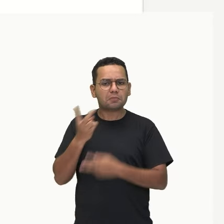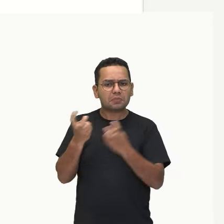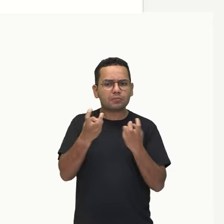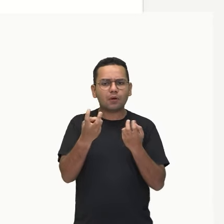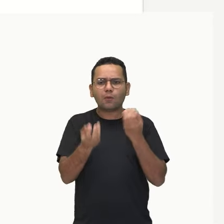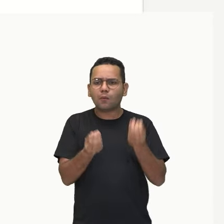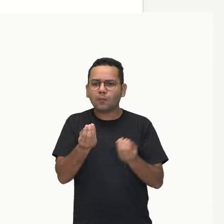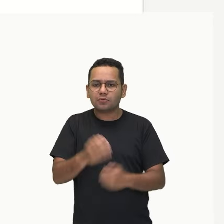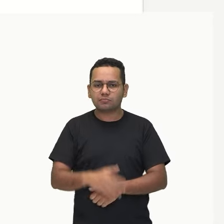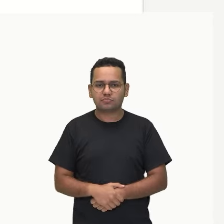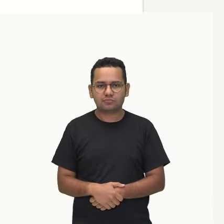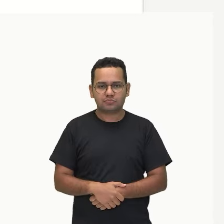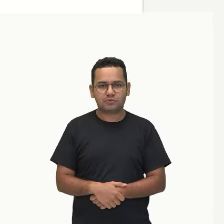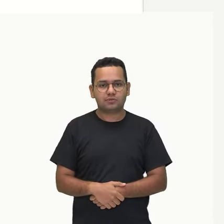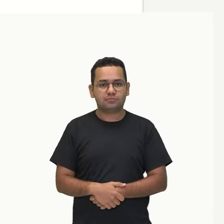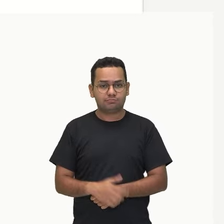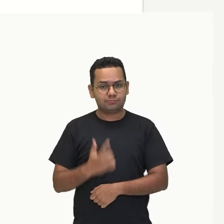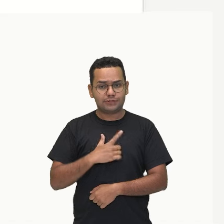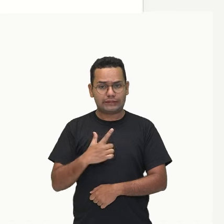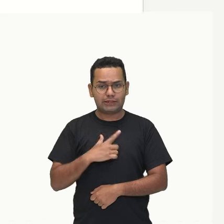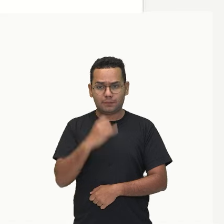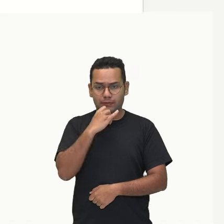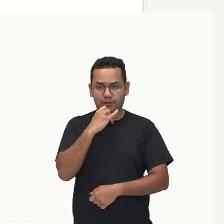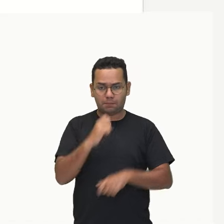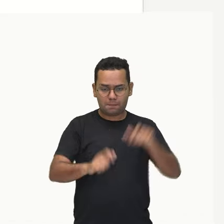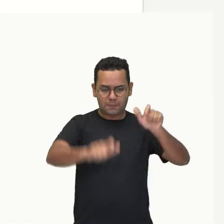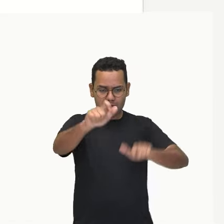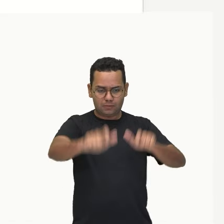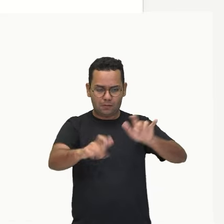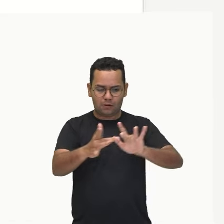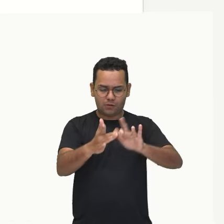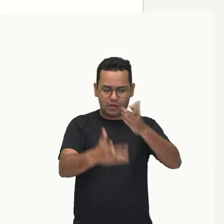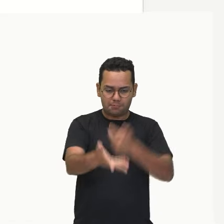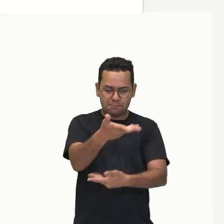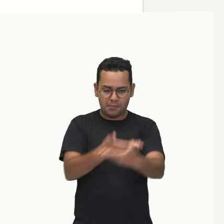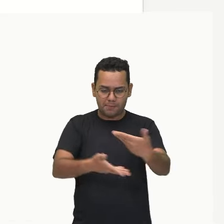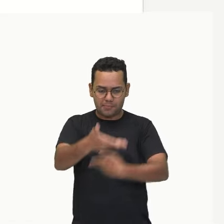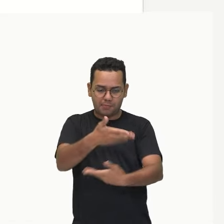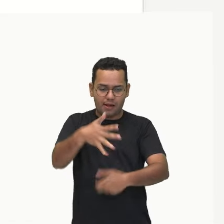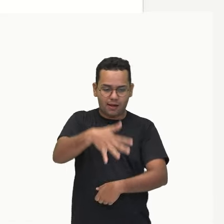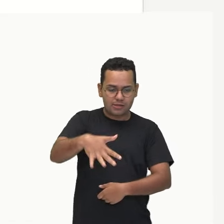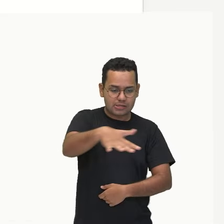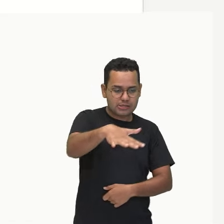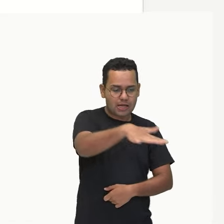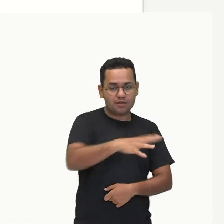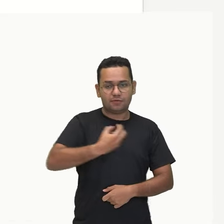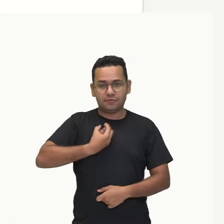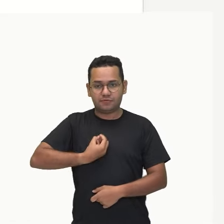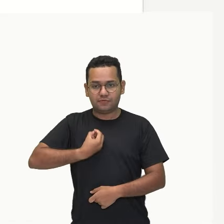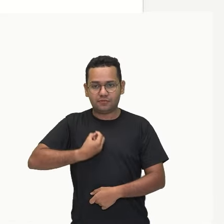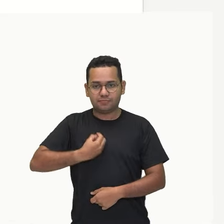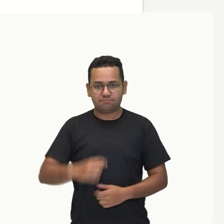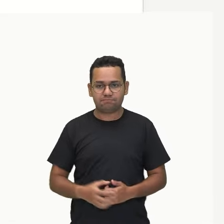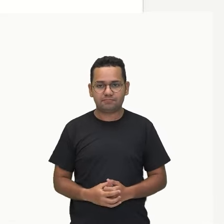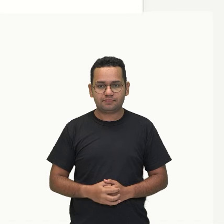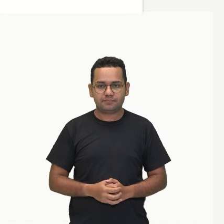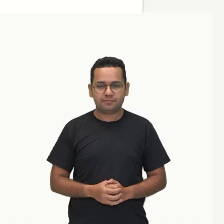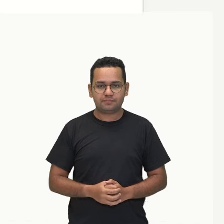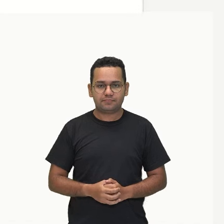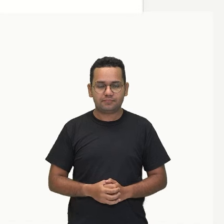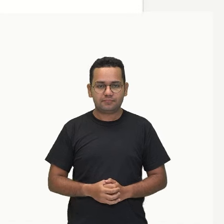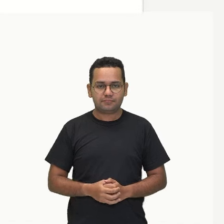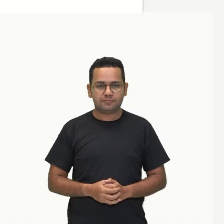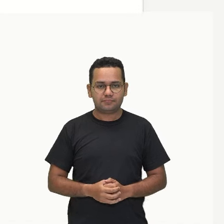da interação do ser humano com o ambiente. Olha só, interessante.